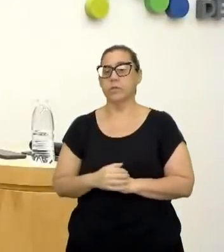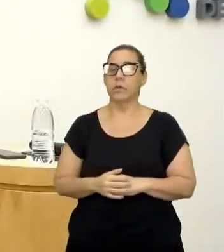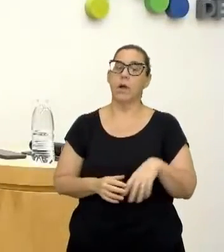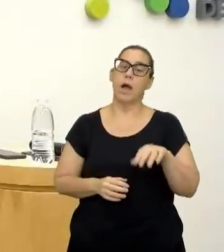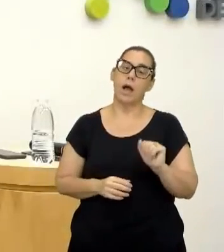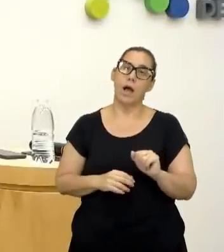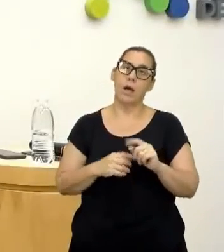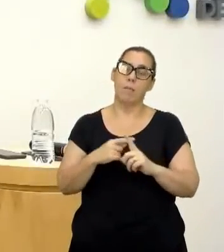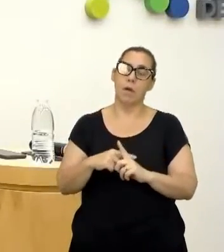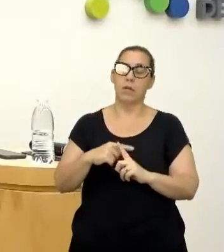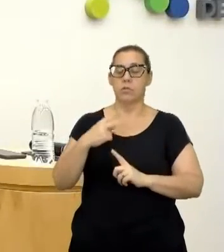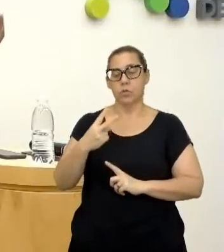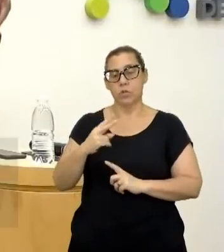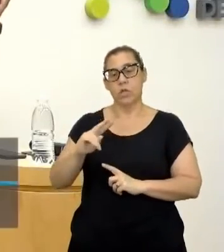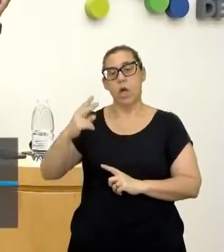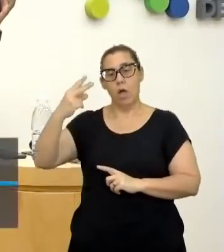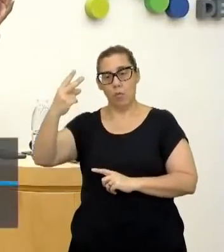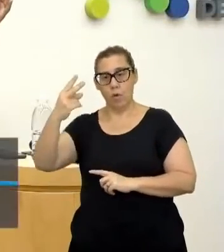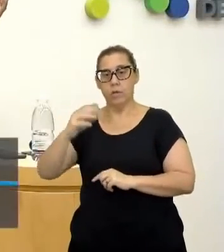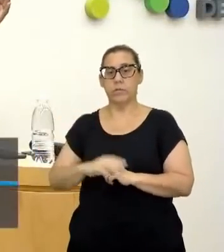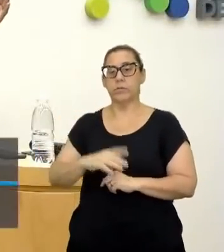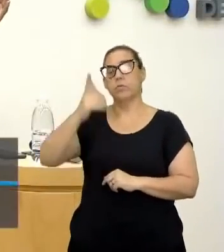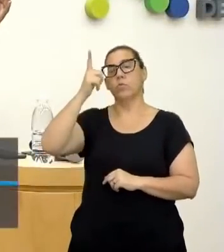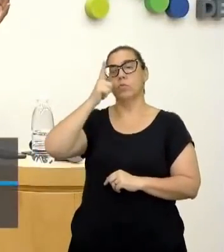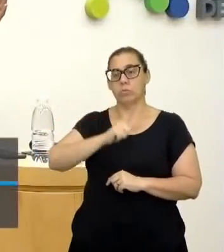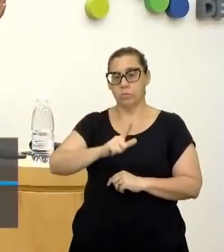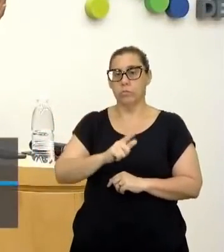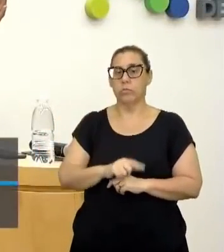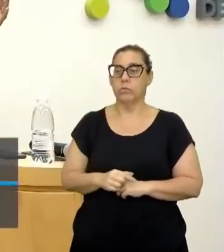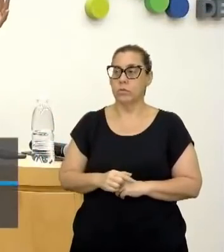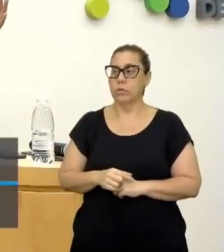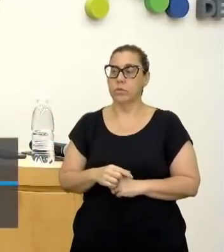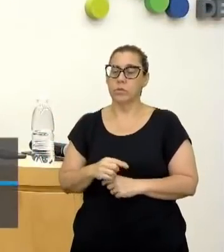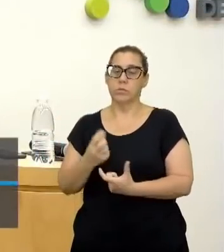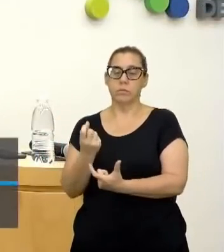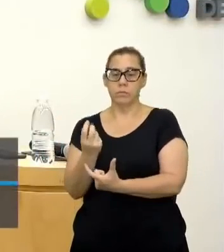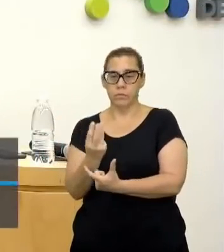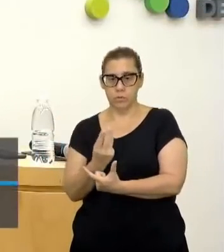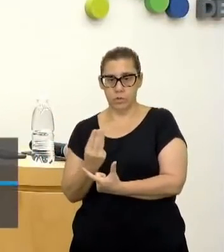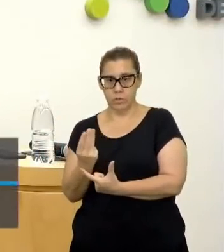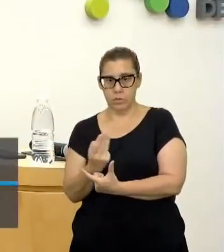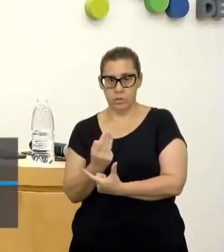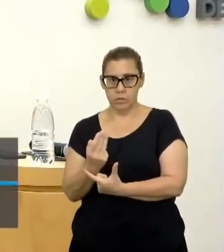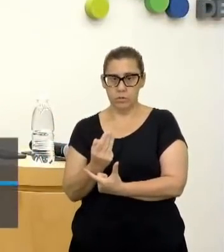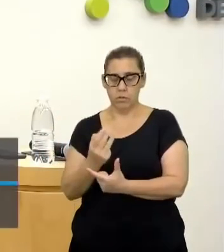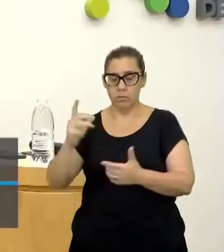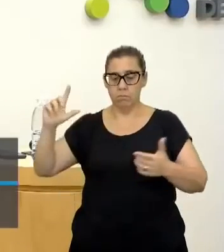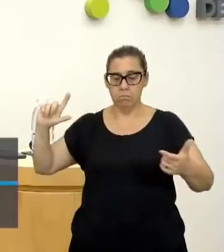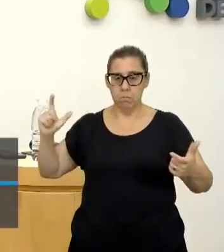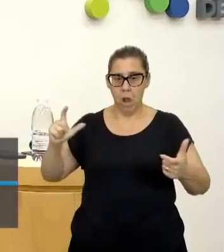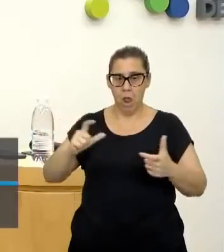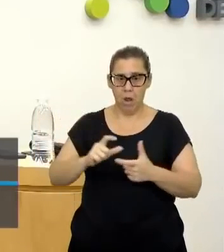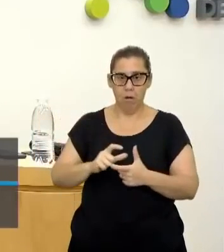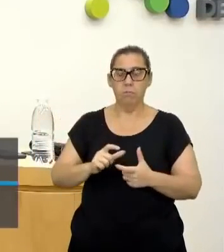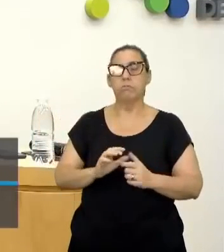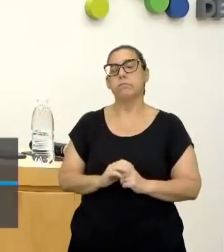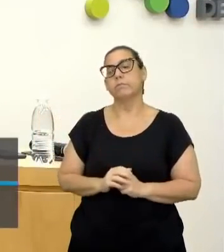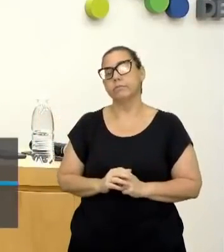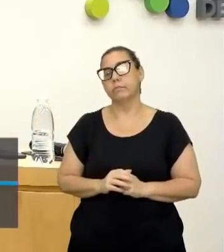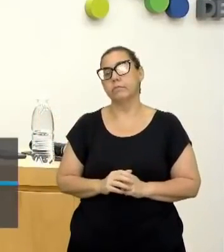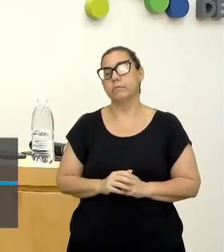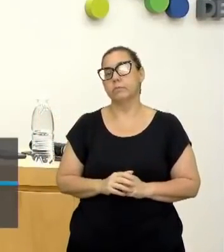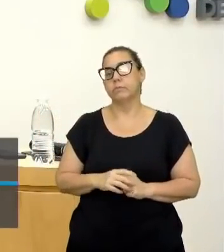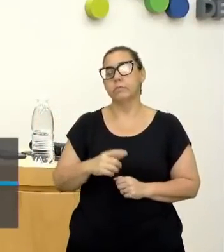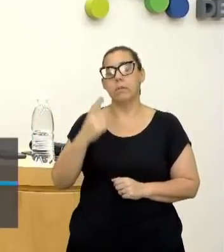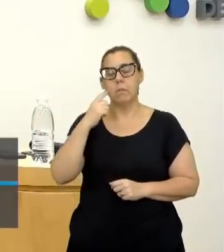quadrado. Pronto, a gente conseguiu escrever o trinômio na forma de um produtinho. Lembrando que potência é a mesma